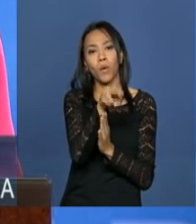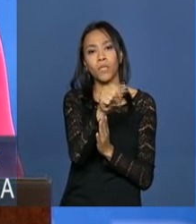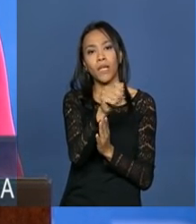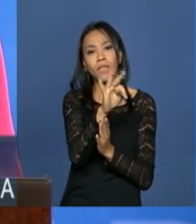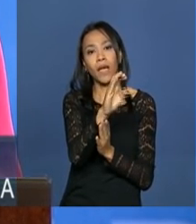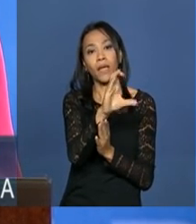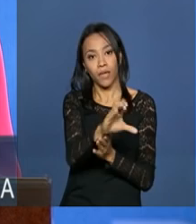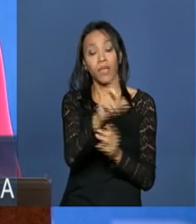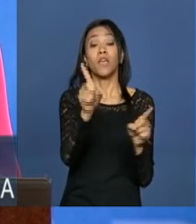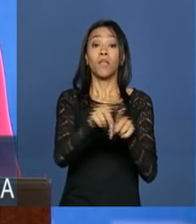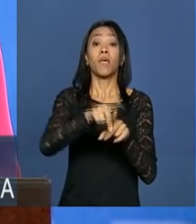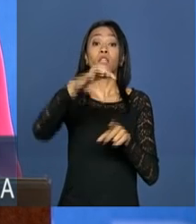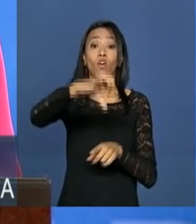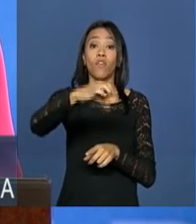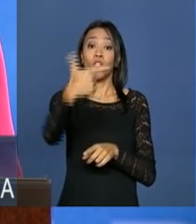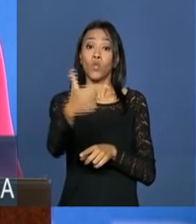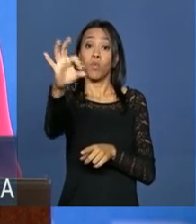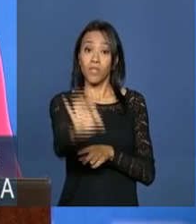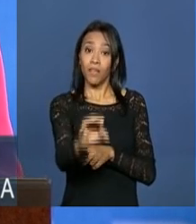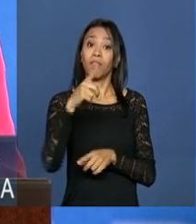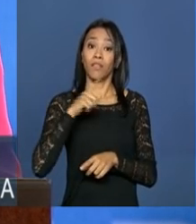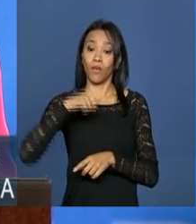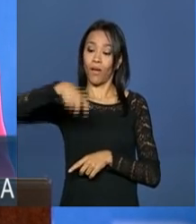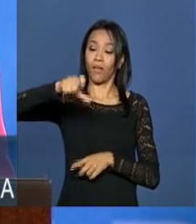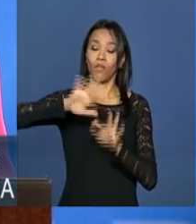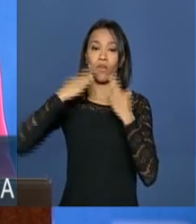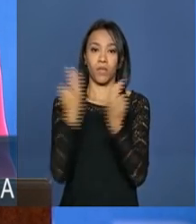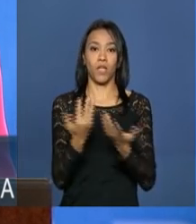92% dos titulares do Bolsa Família.